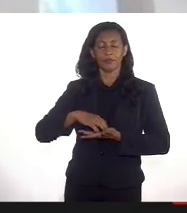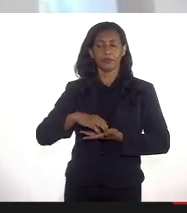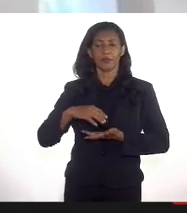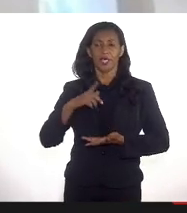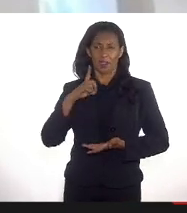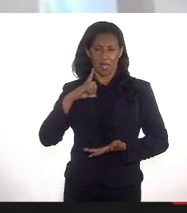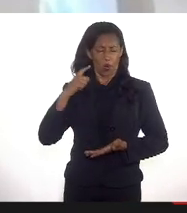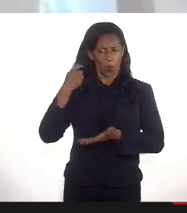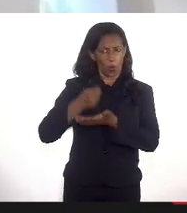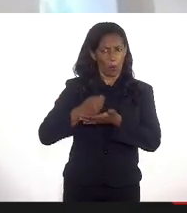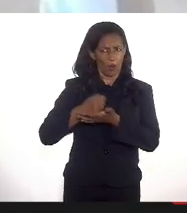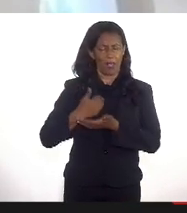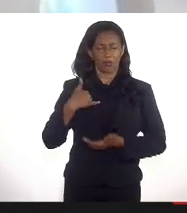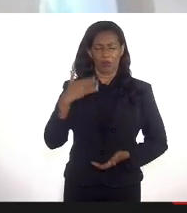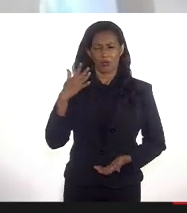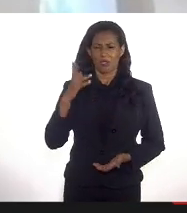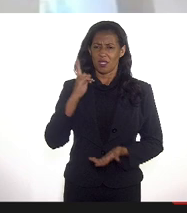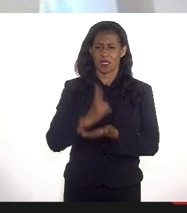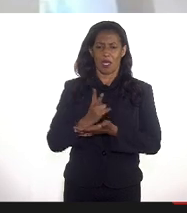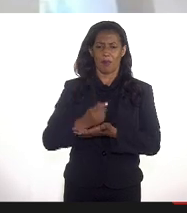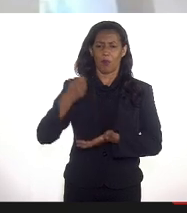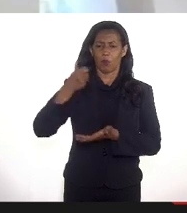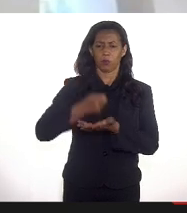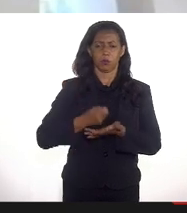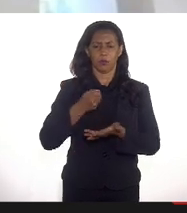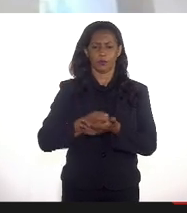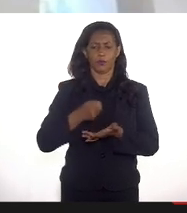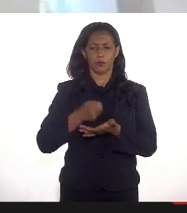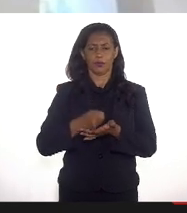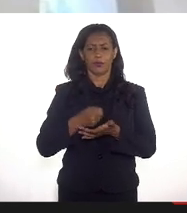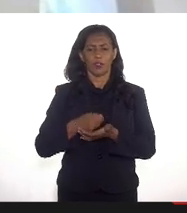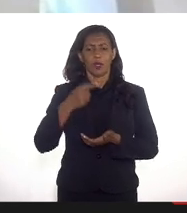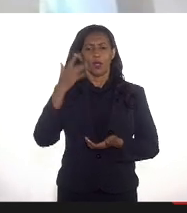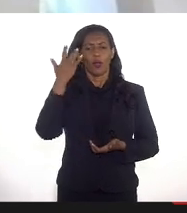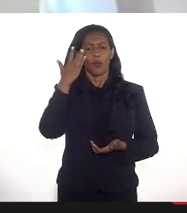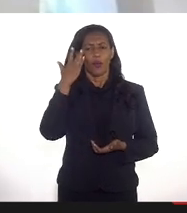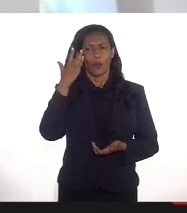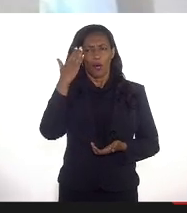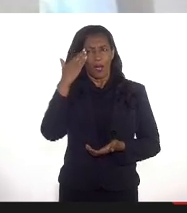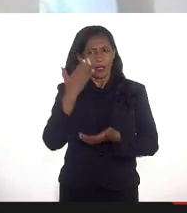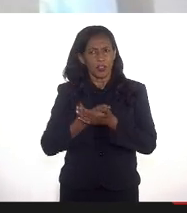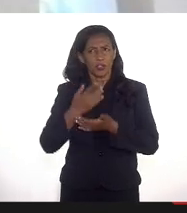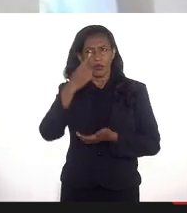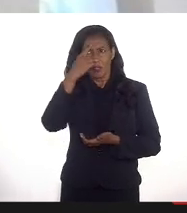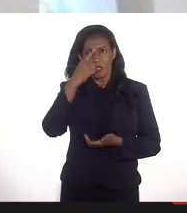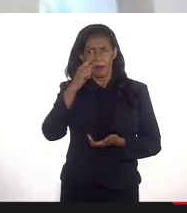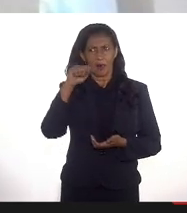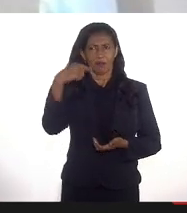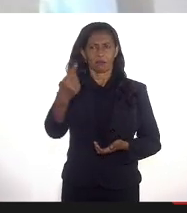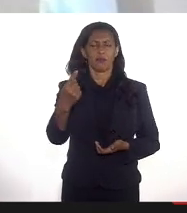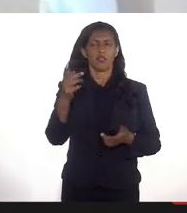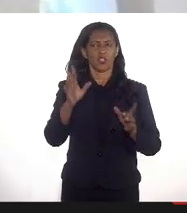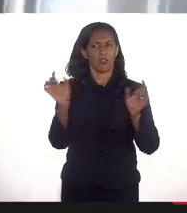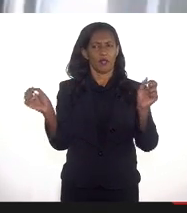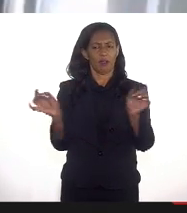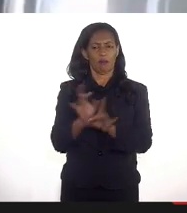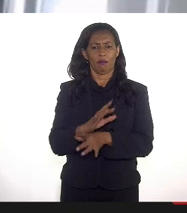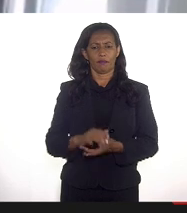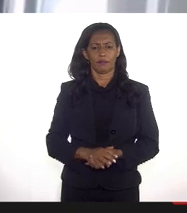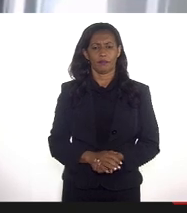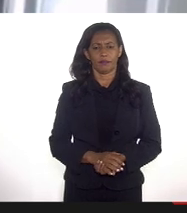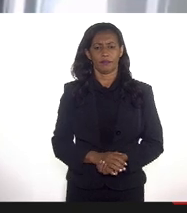tem cobrado, eu pessoalmente tenho cobrado essa questão. Então, acredito que semana que vem já está resolvida essa questão da nomenclatura. Presidente